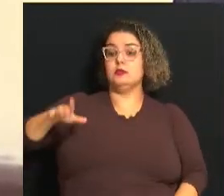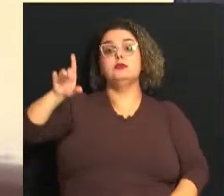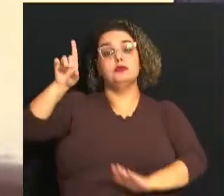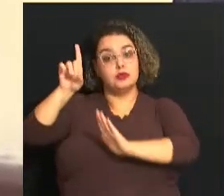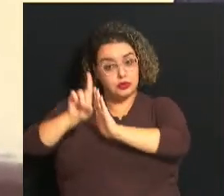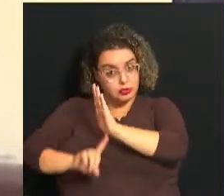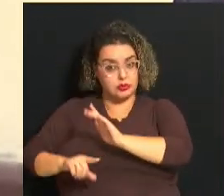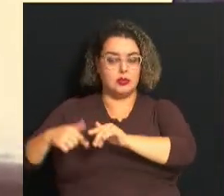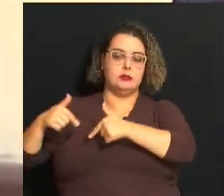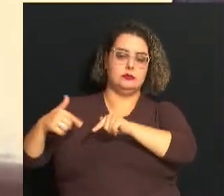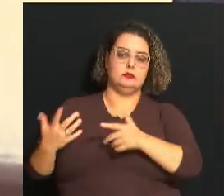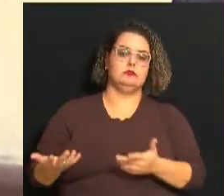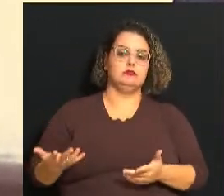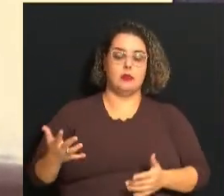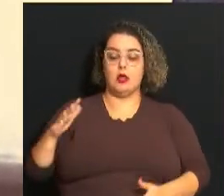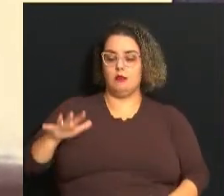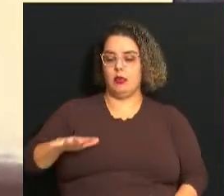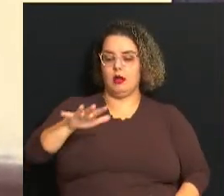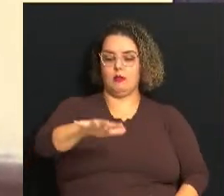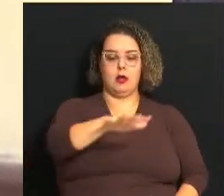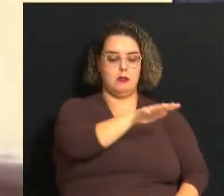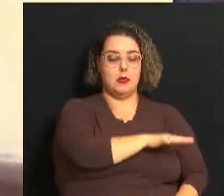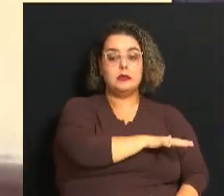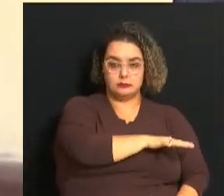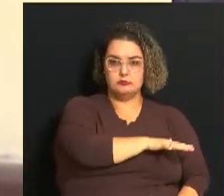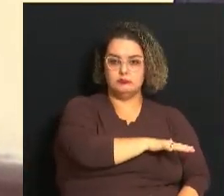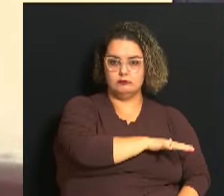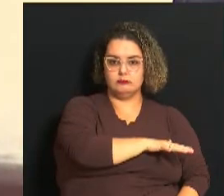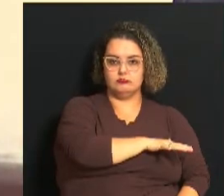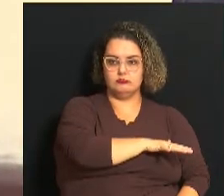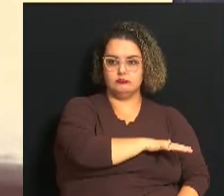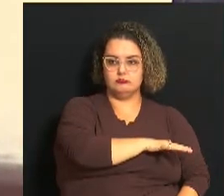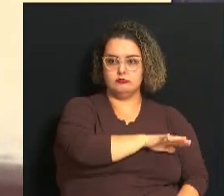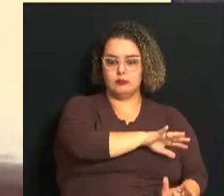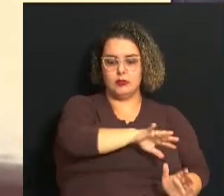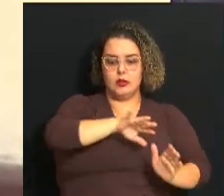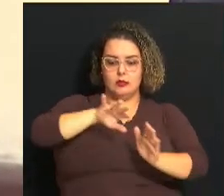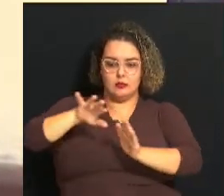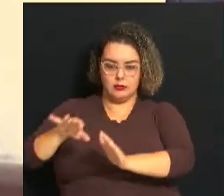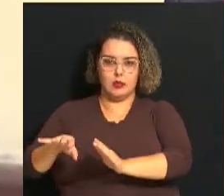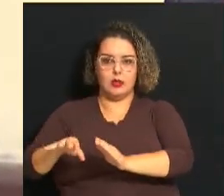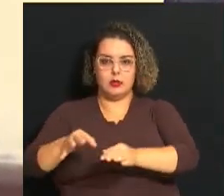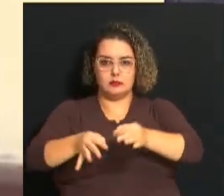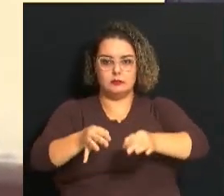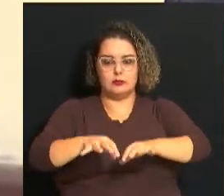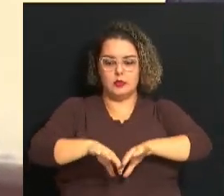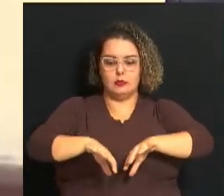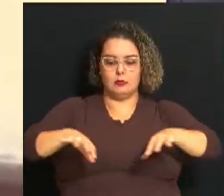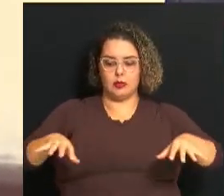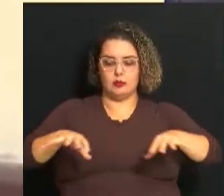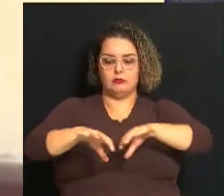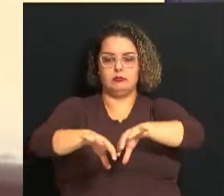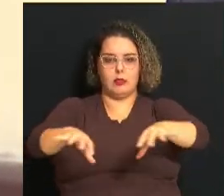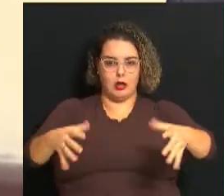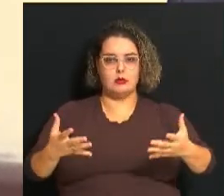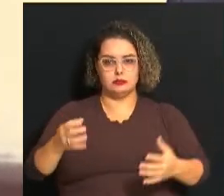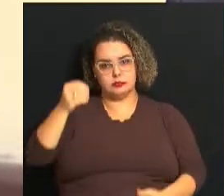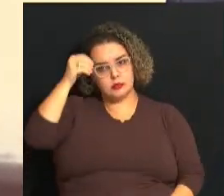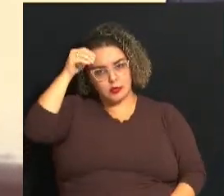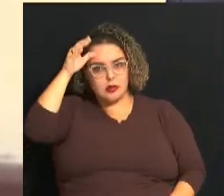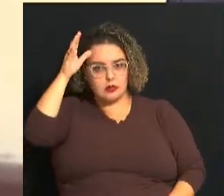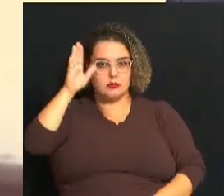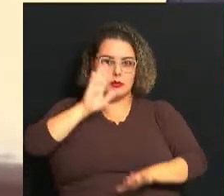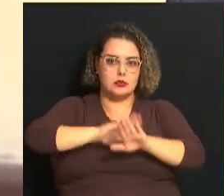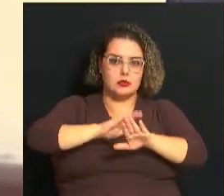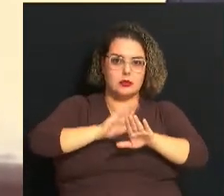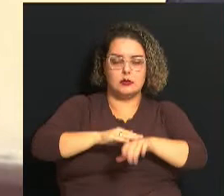trabalhos e aí esses campos né que é fora da academia eles são áreas separadas né do campo de conhecimento o campo de